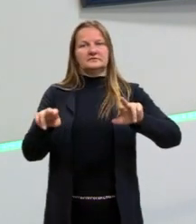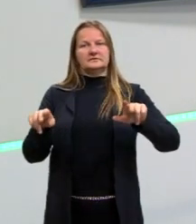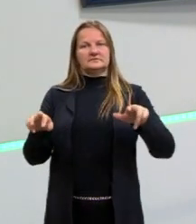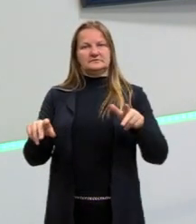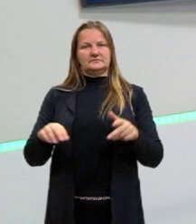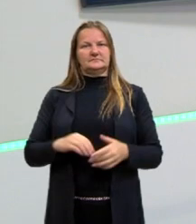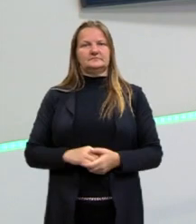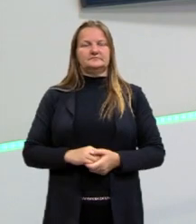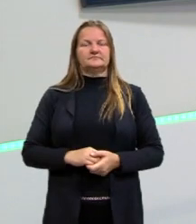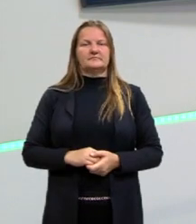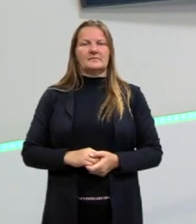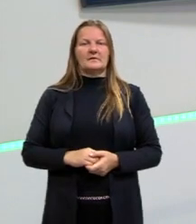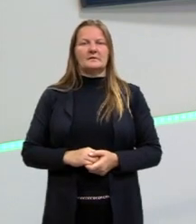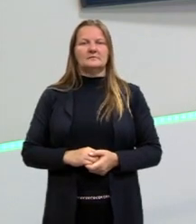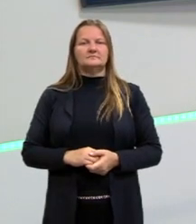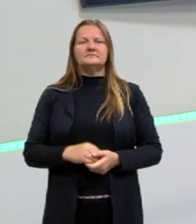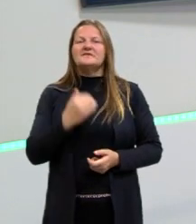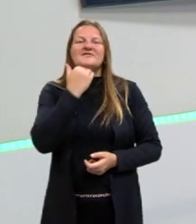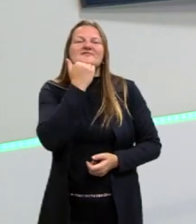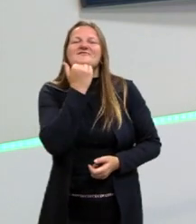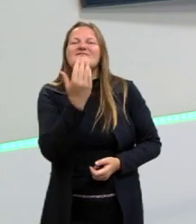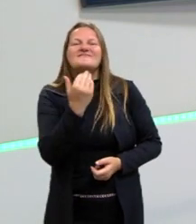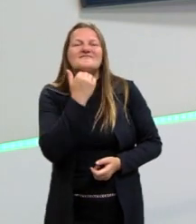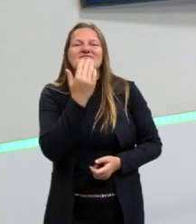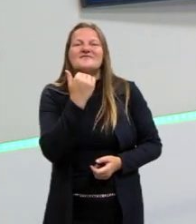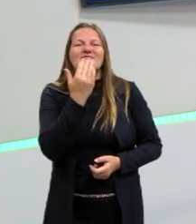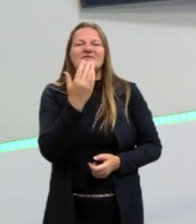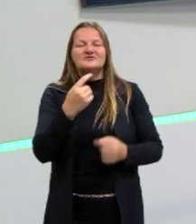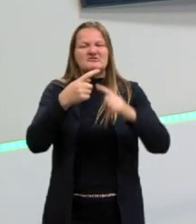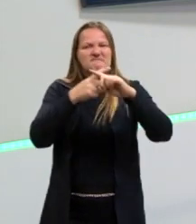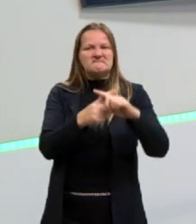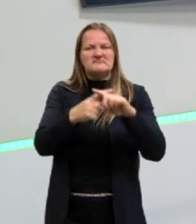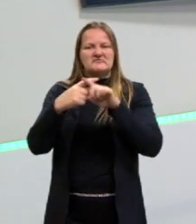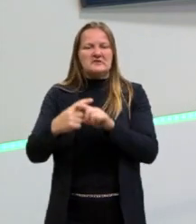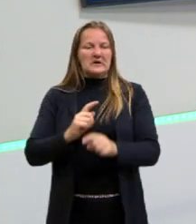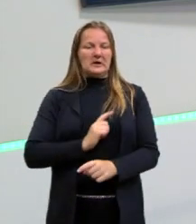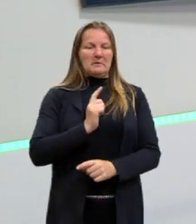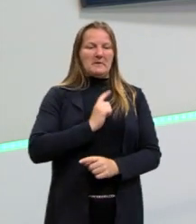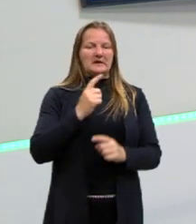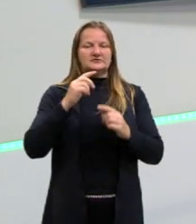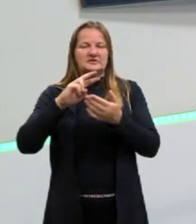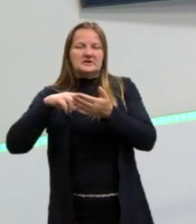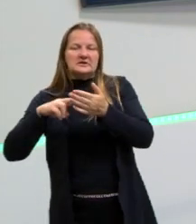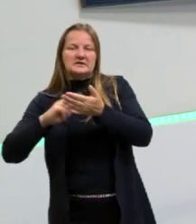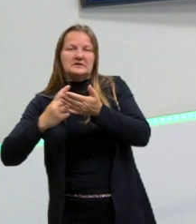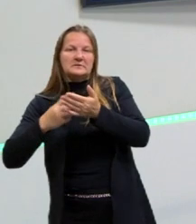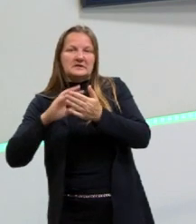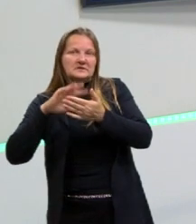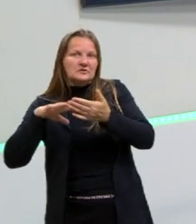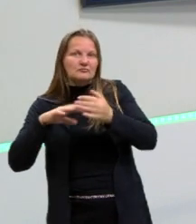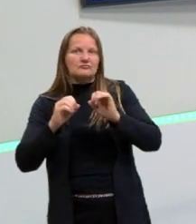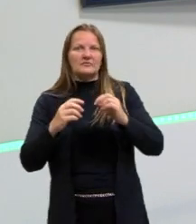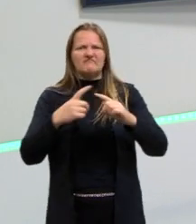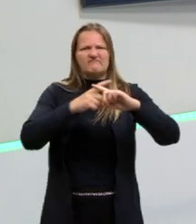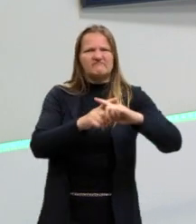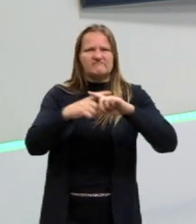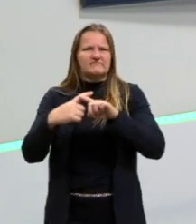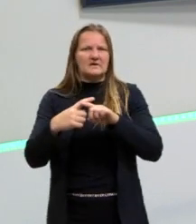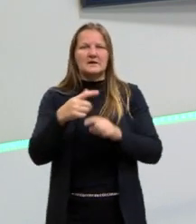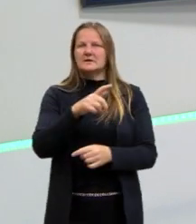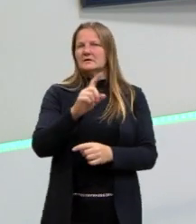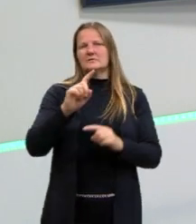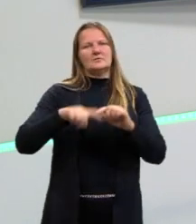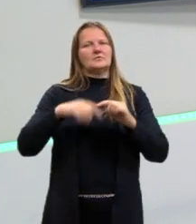diferenciada. Então, não adianta a gente fazer esse embate entre gramática e interpretação. A ideia aqui é mostrar